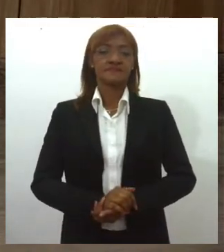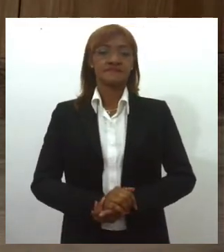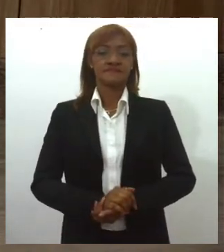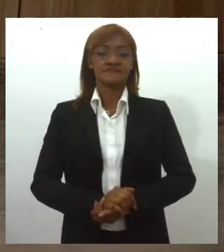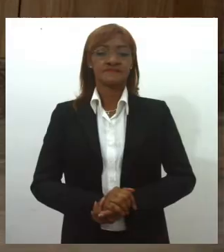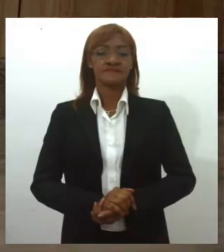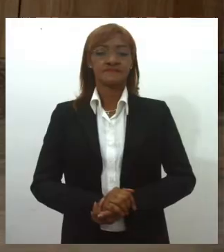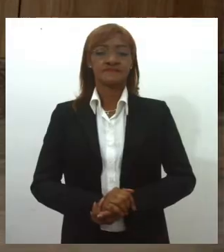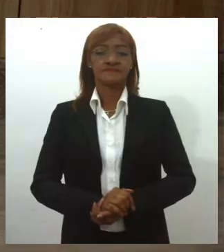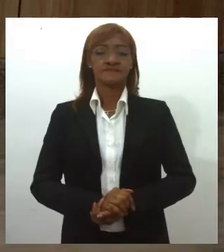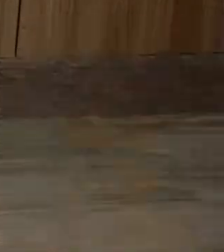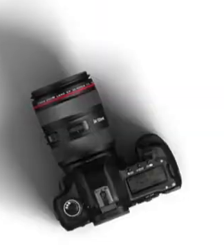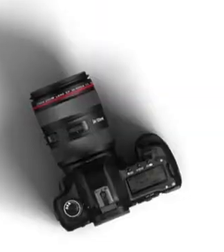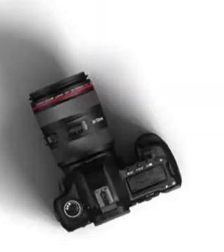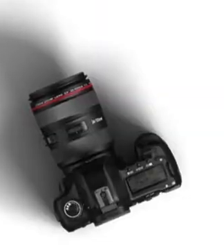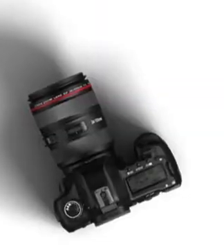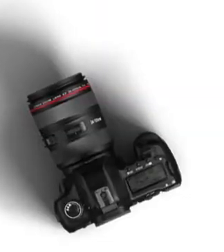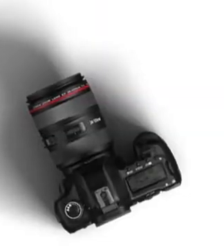já.